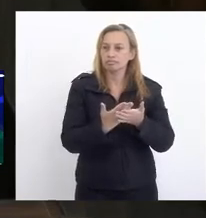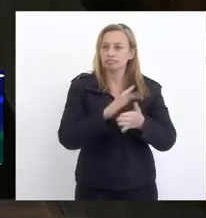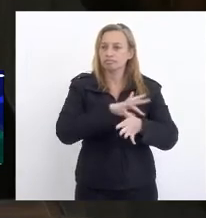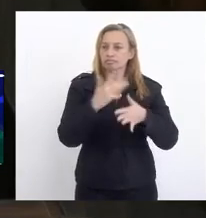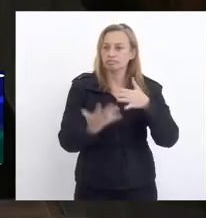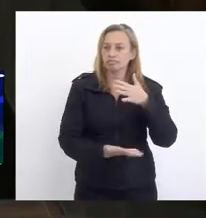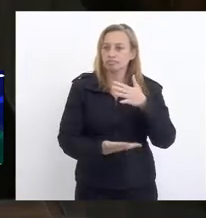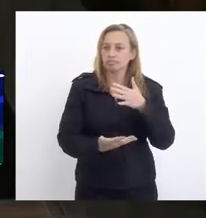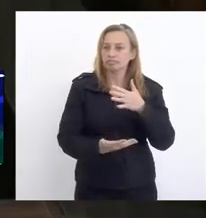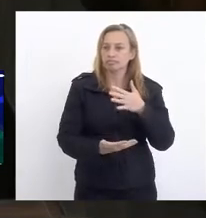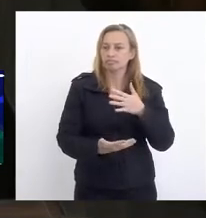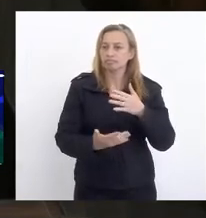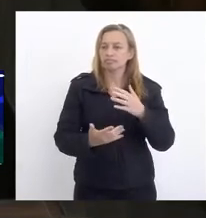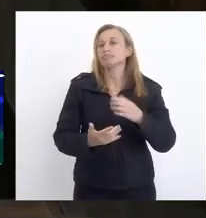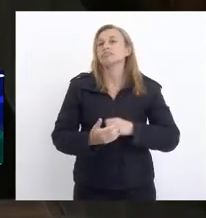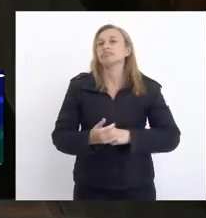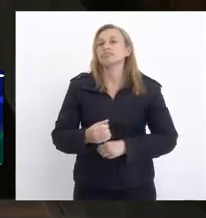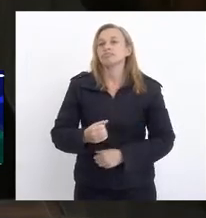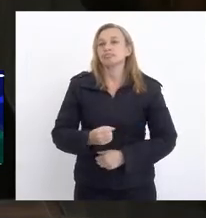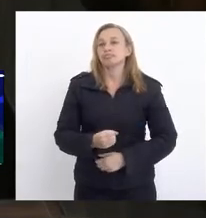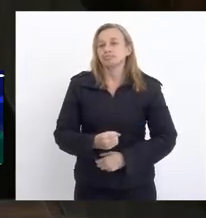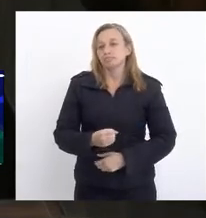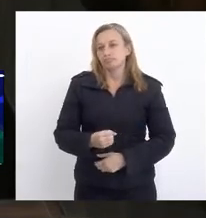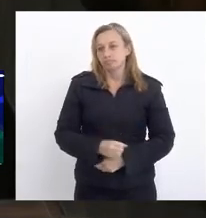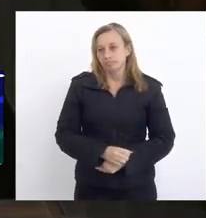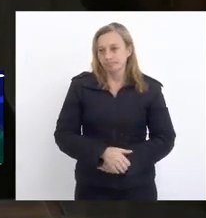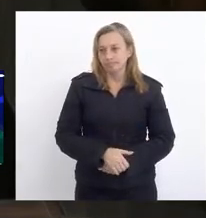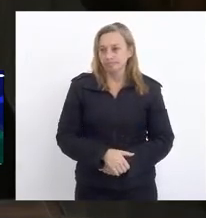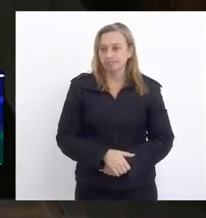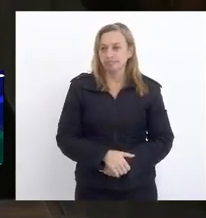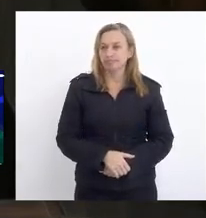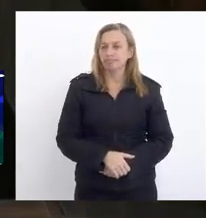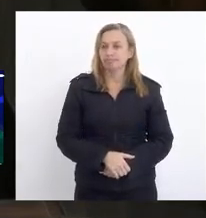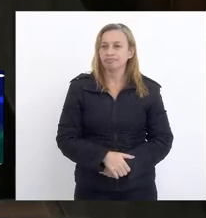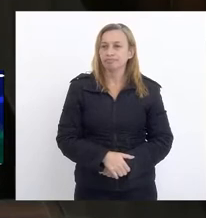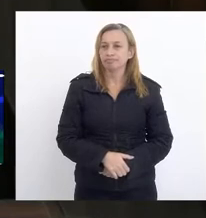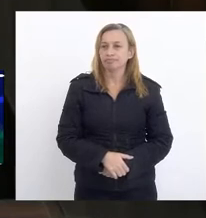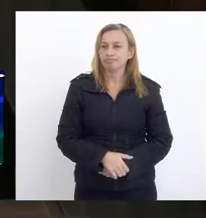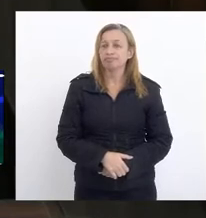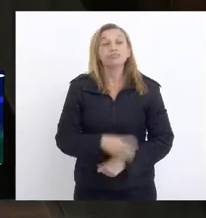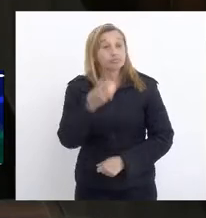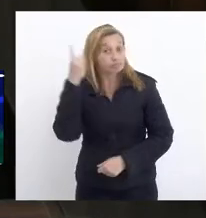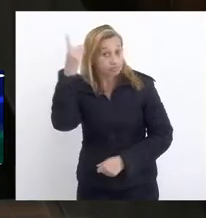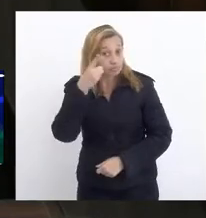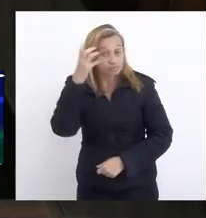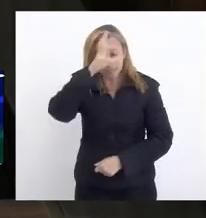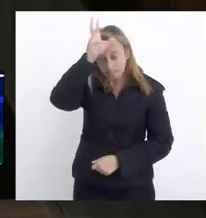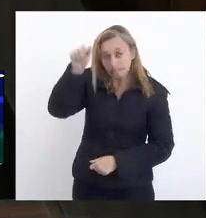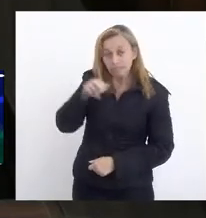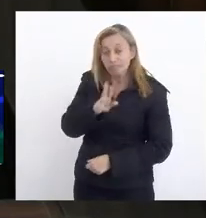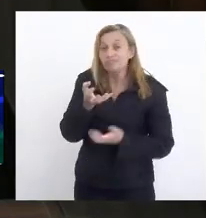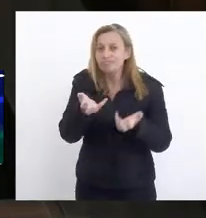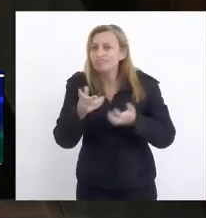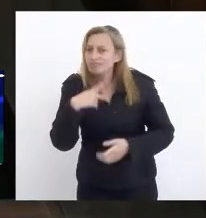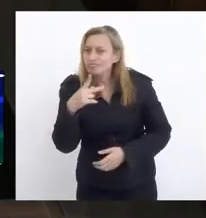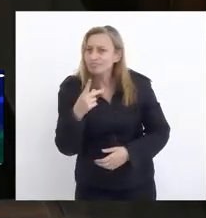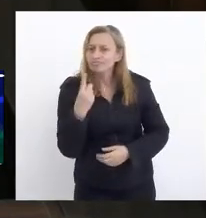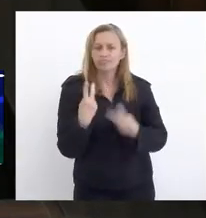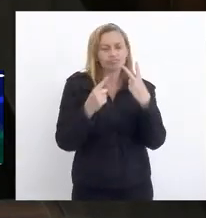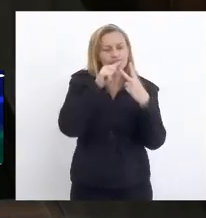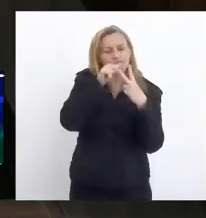desta sessão em língua brasileira de sinais. Deputada Tia Ju, eu quero abordar aqui dois